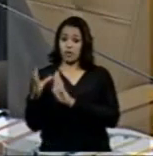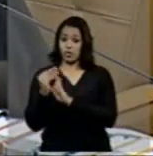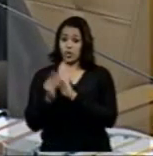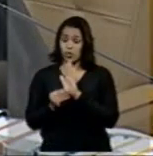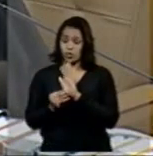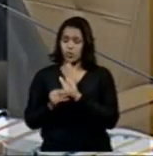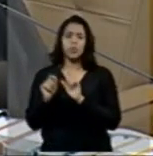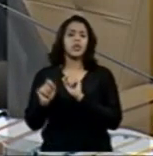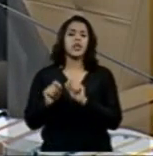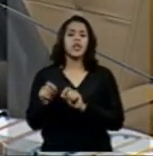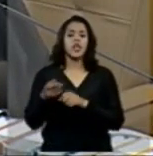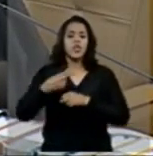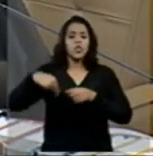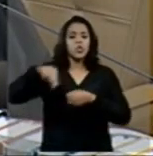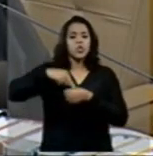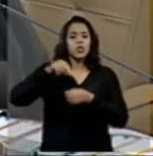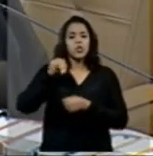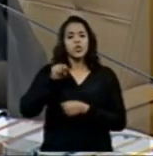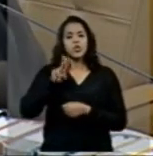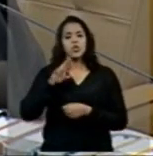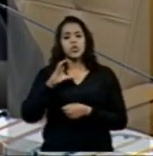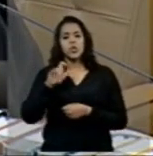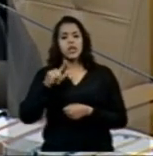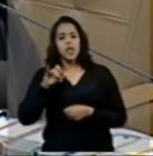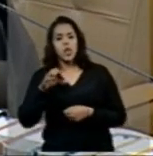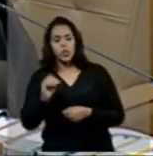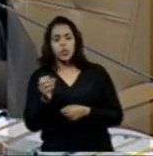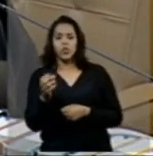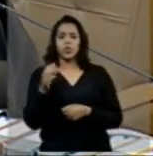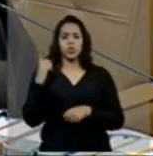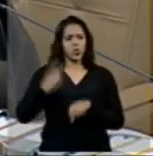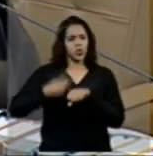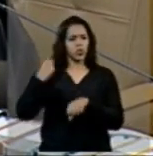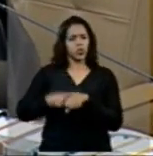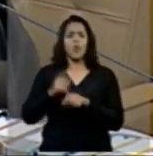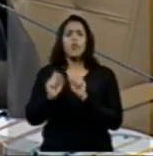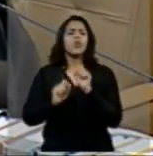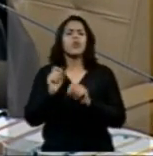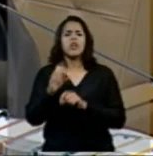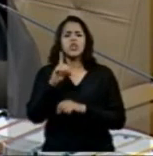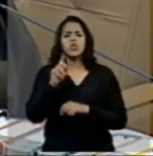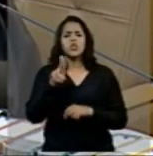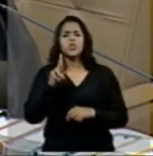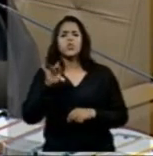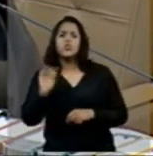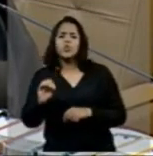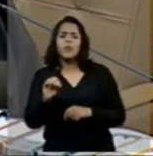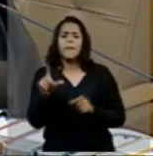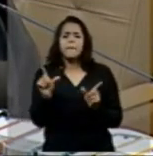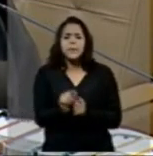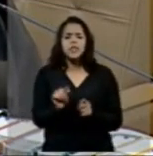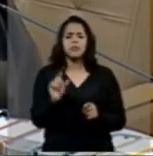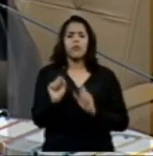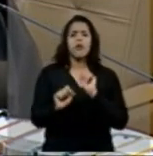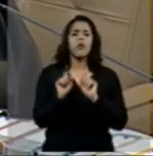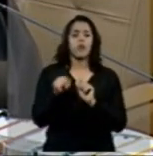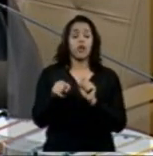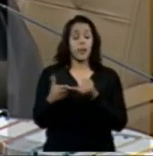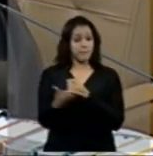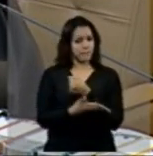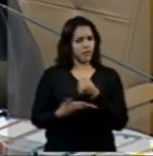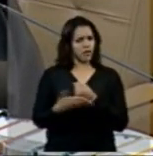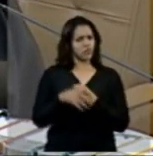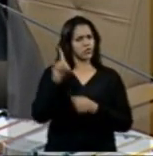o chamado núcleo duro ou patamar civilizatório mínimo, constitui princípio do direito